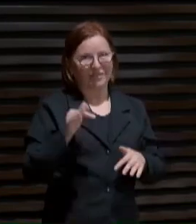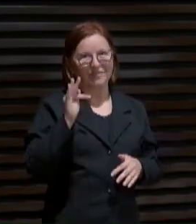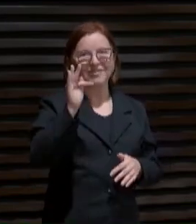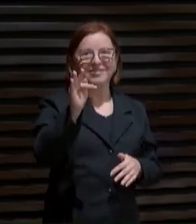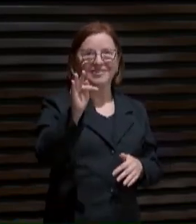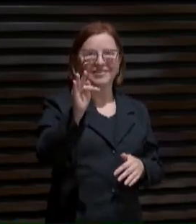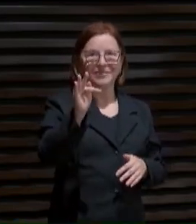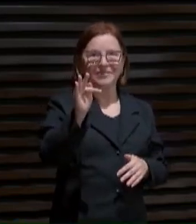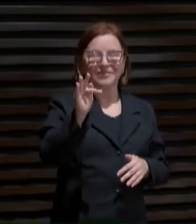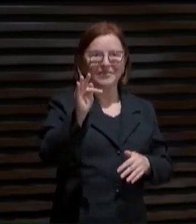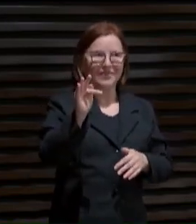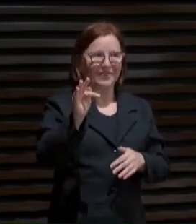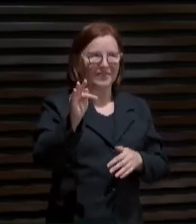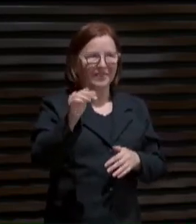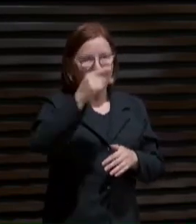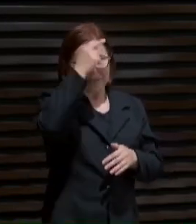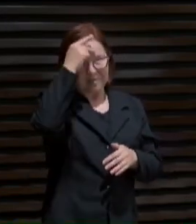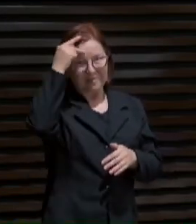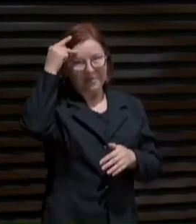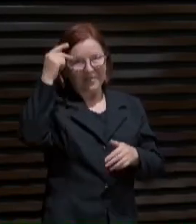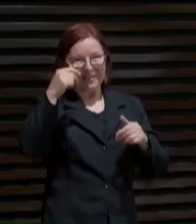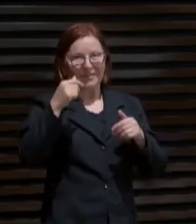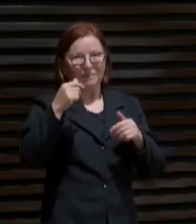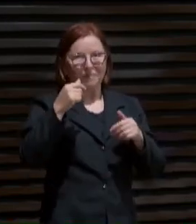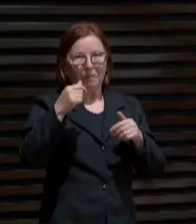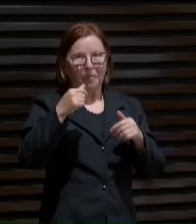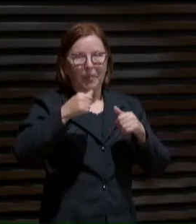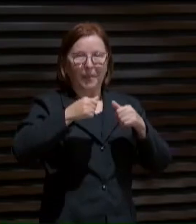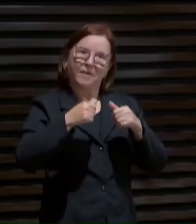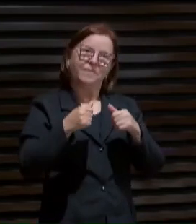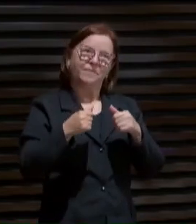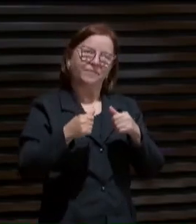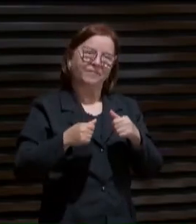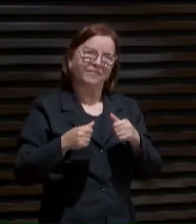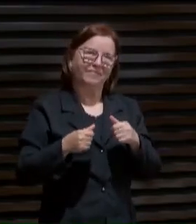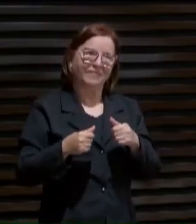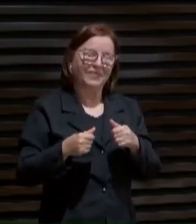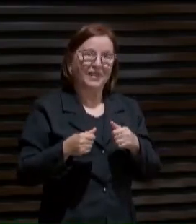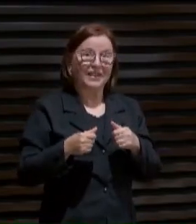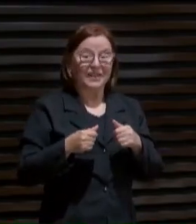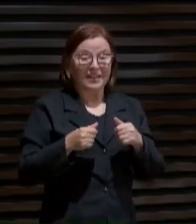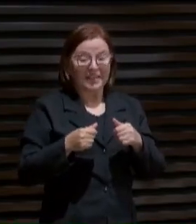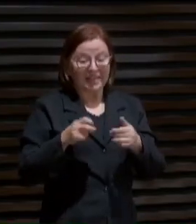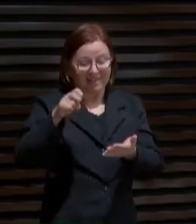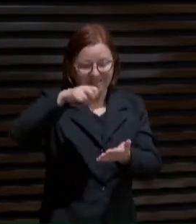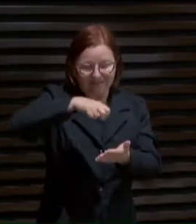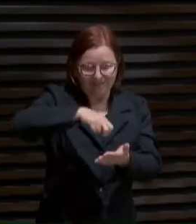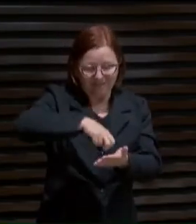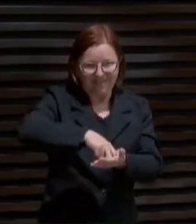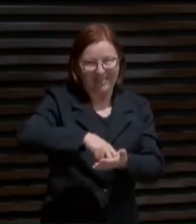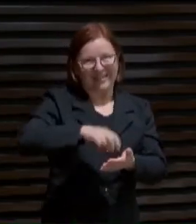que está no Trono Diante do qual se prostra E se ele serve a